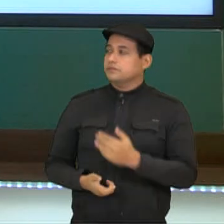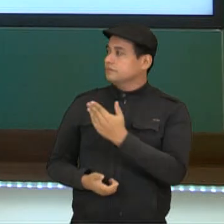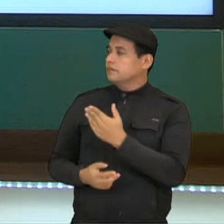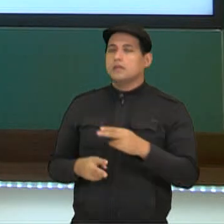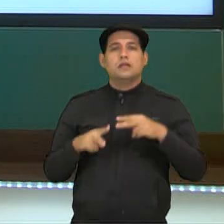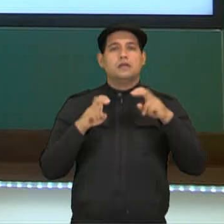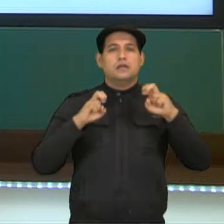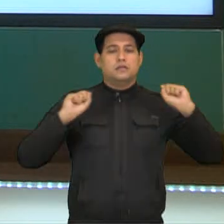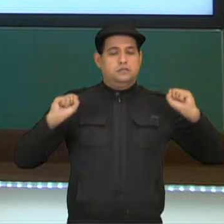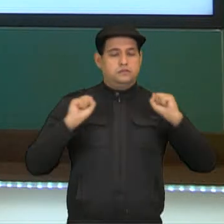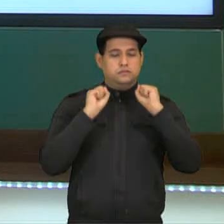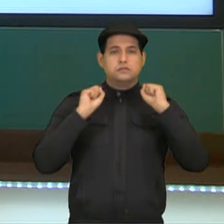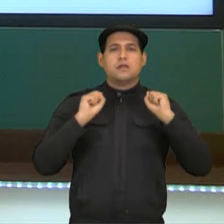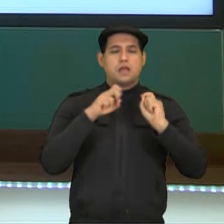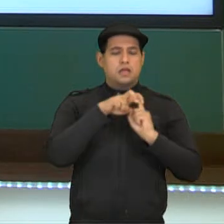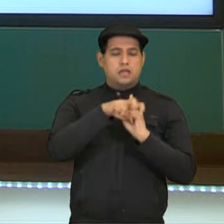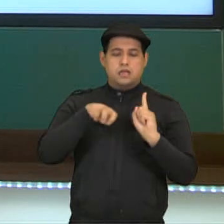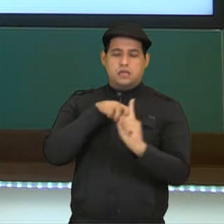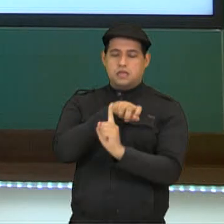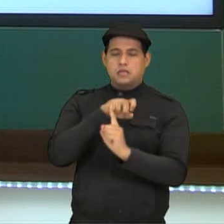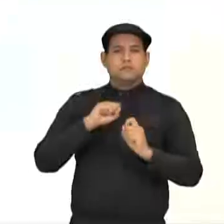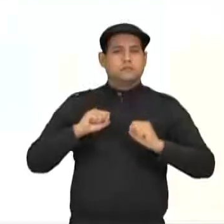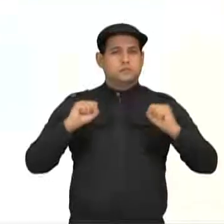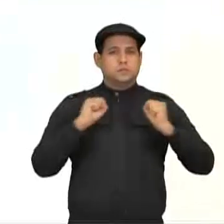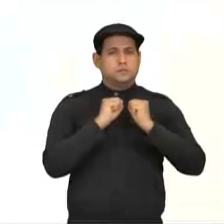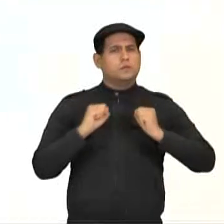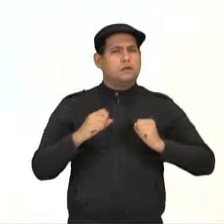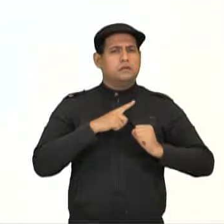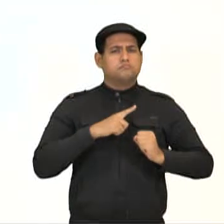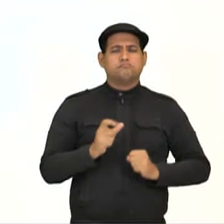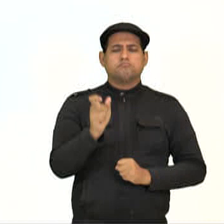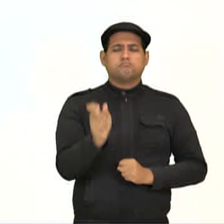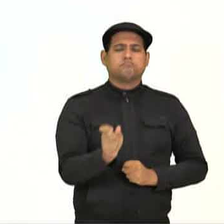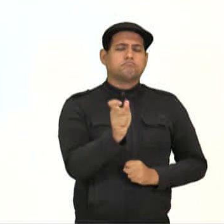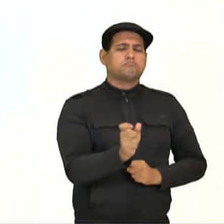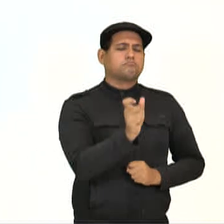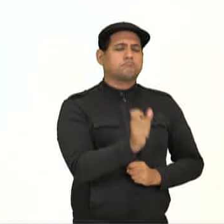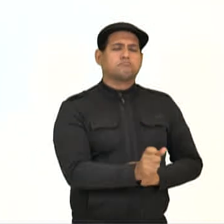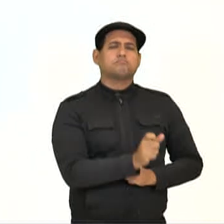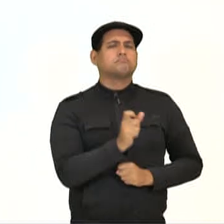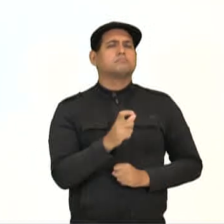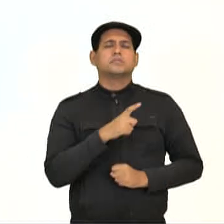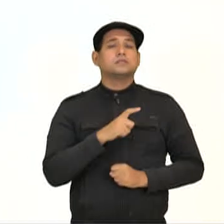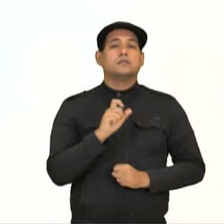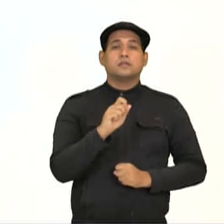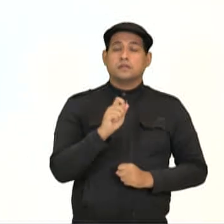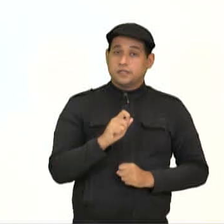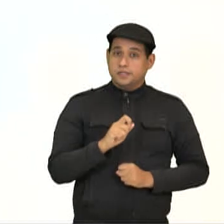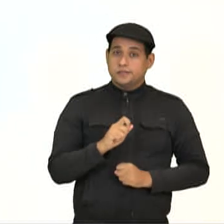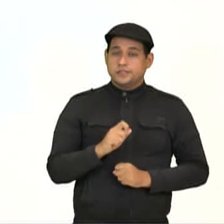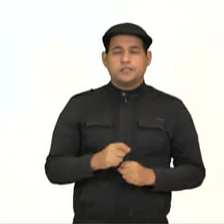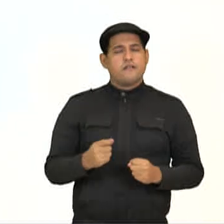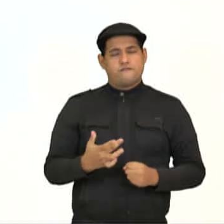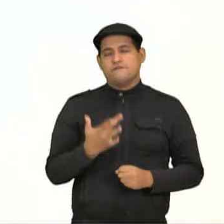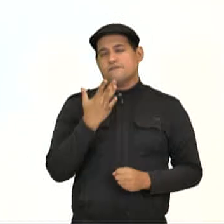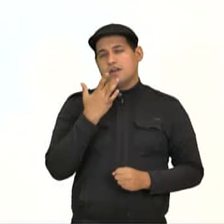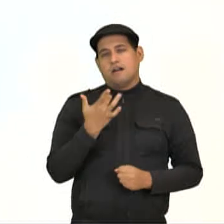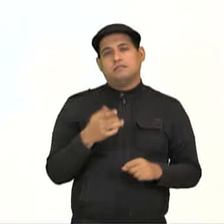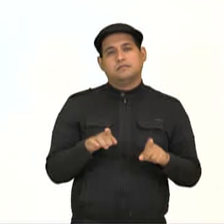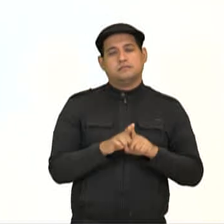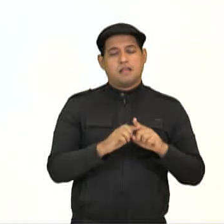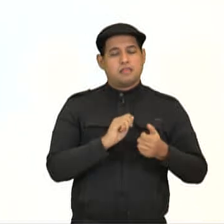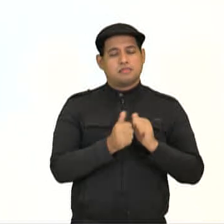sobre o atletismo. É uma modalidade esportiva que possui características que proporcionam grandes facilidades